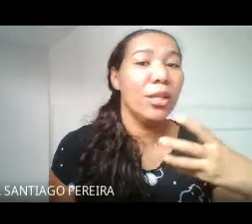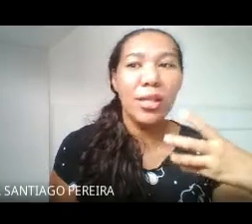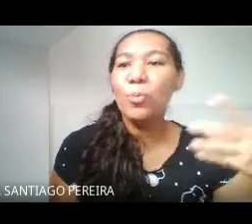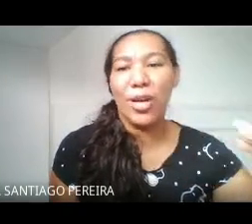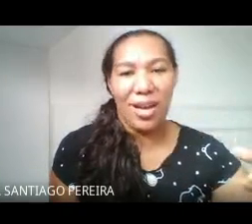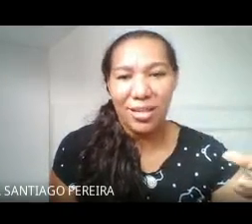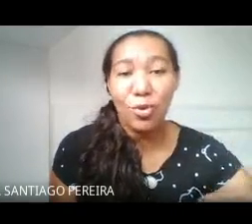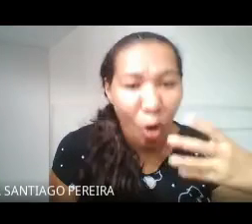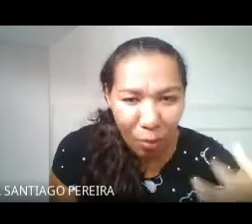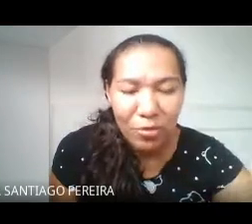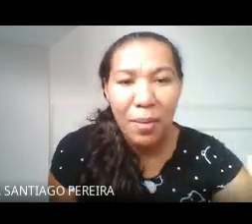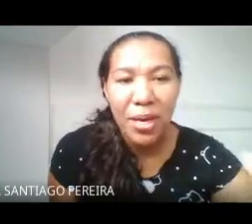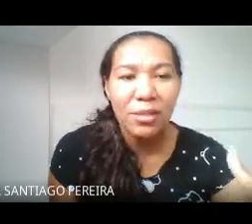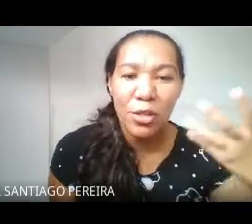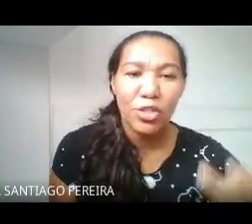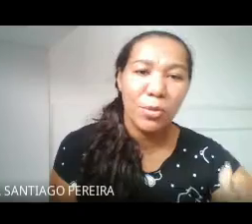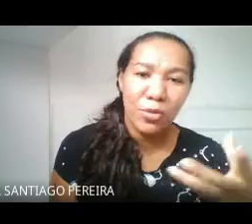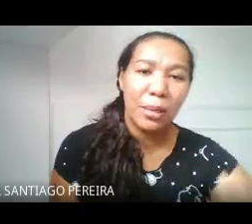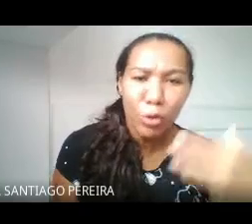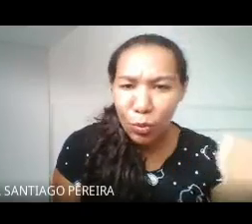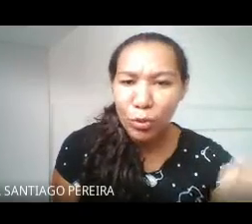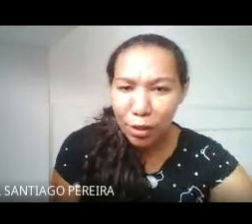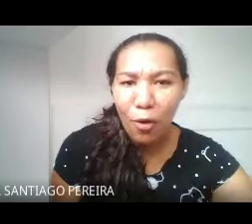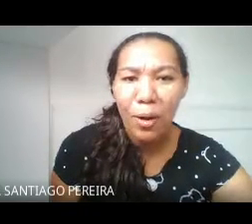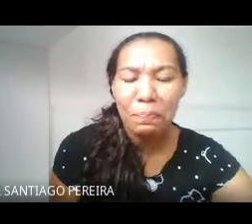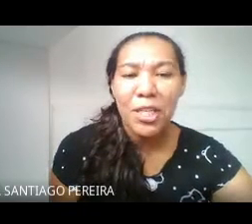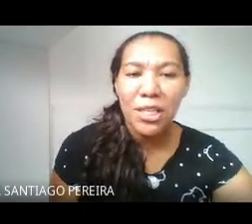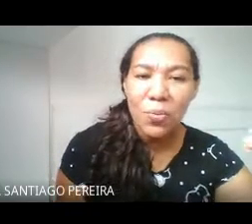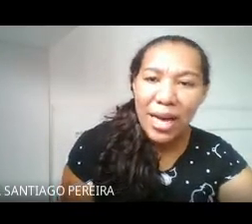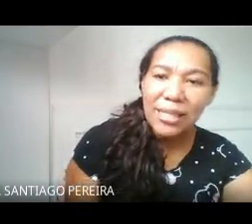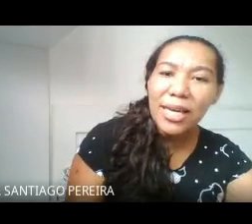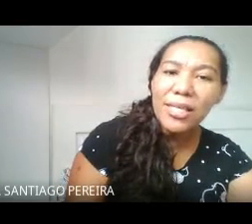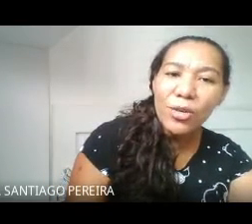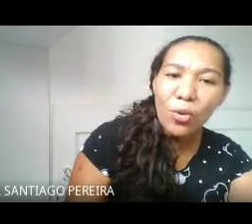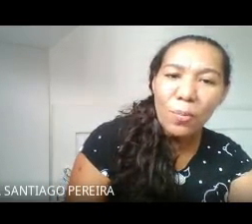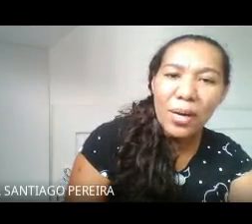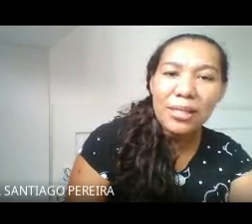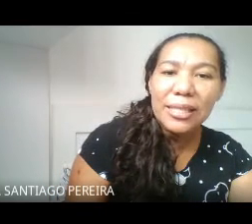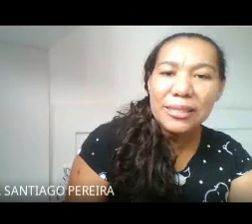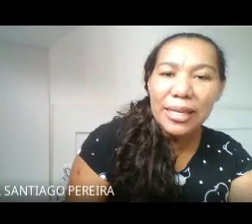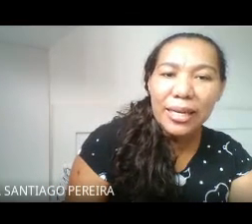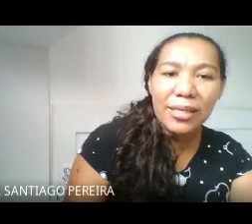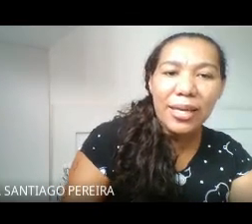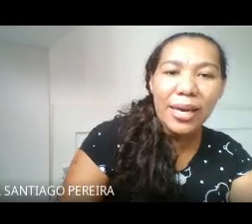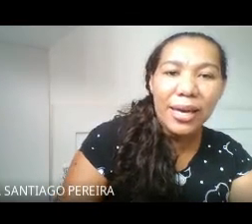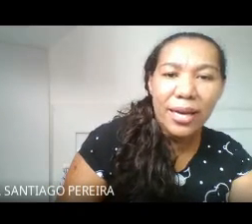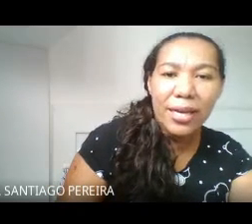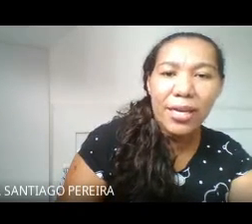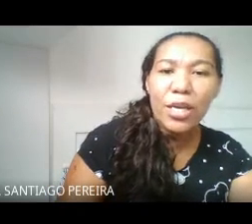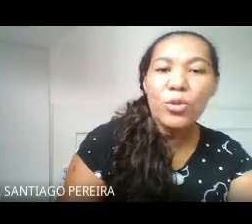porque, não por acaso, obviamente, nós estamos falando de um outro idioma. Então, cada idioma